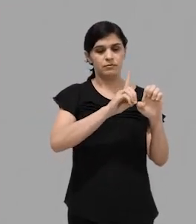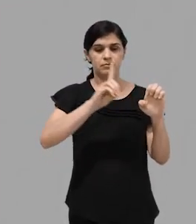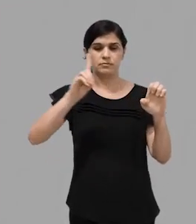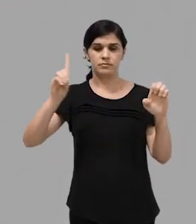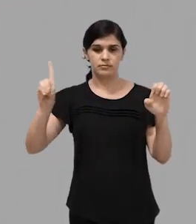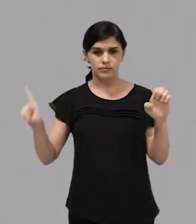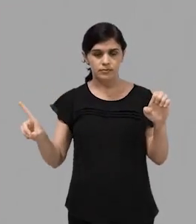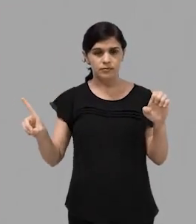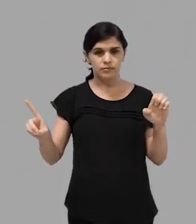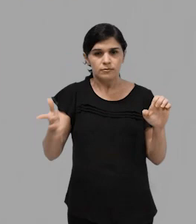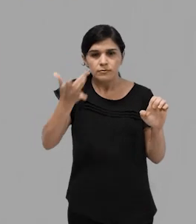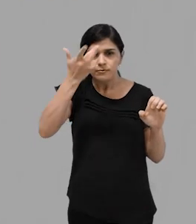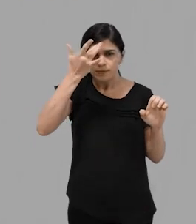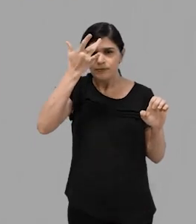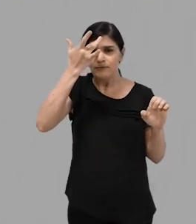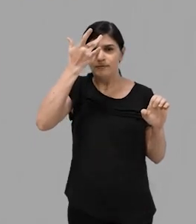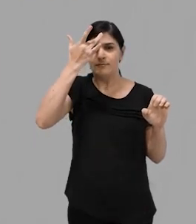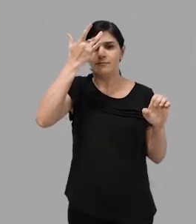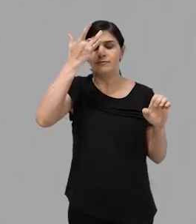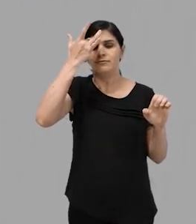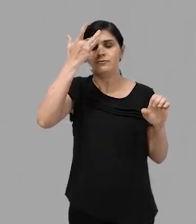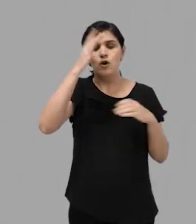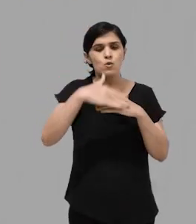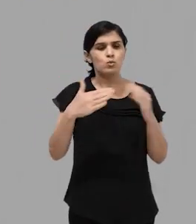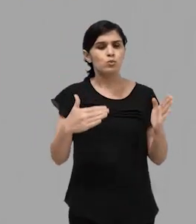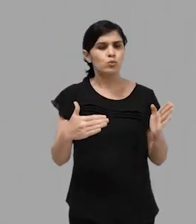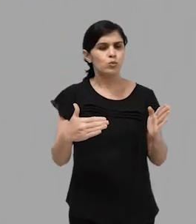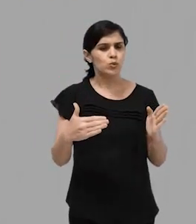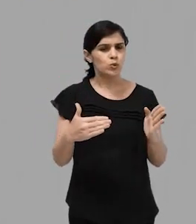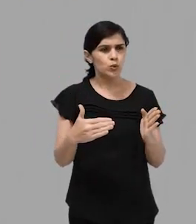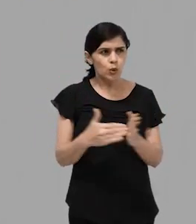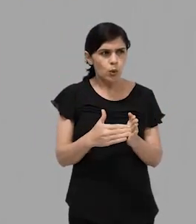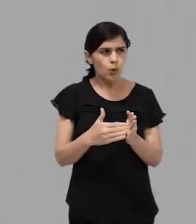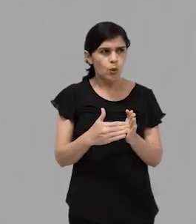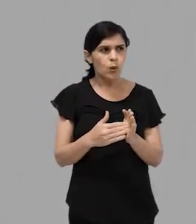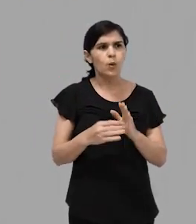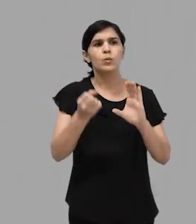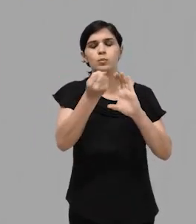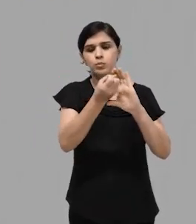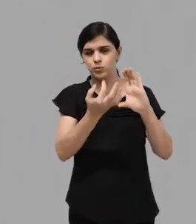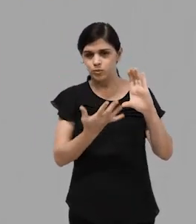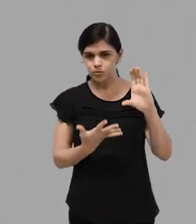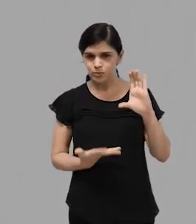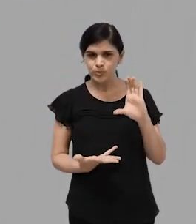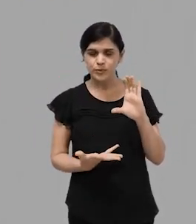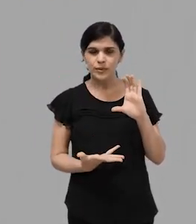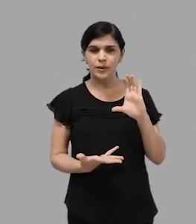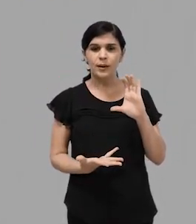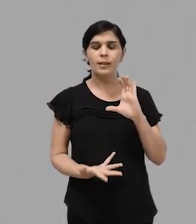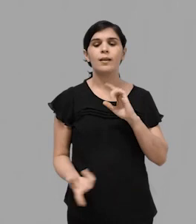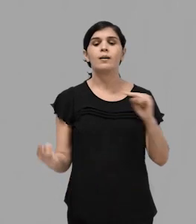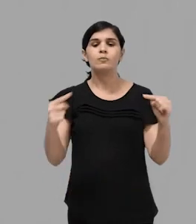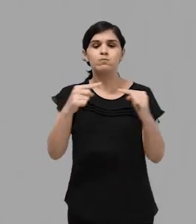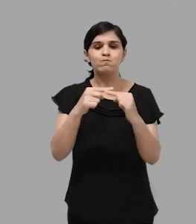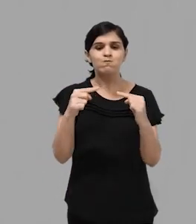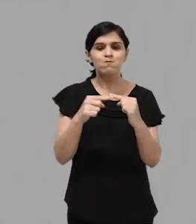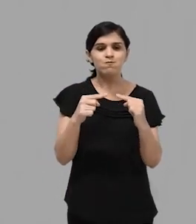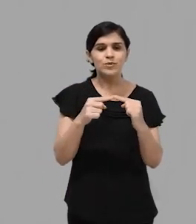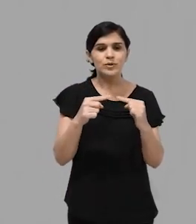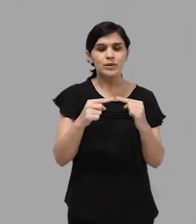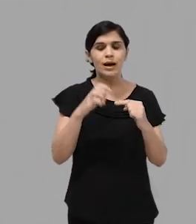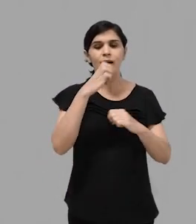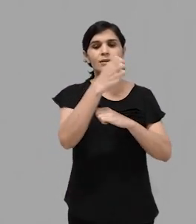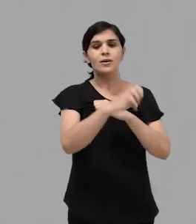estiverem relacionadas diretamente ao elétron, energia de ionização, afinidade eletrônica,